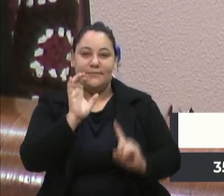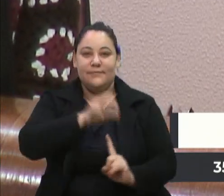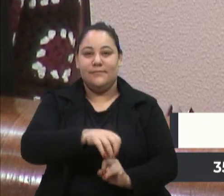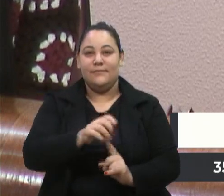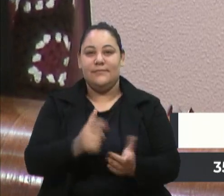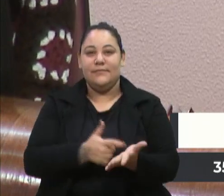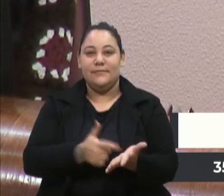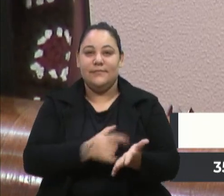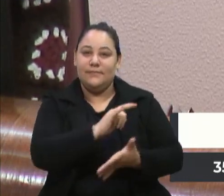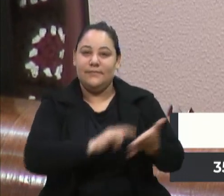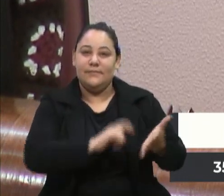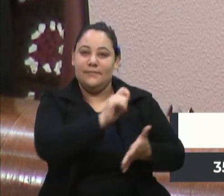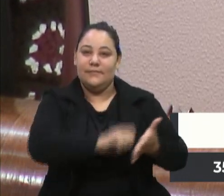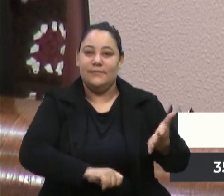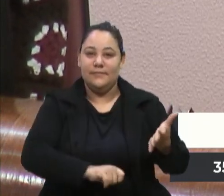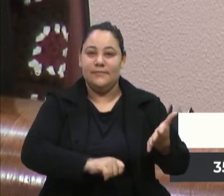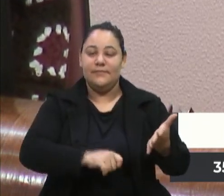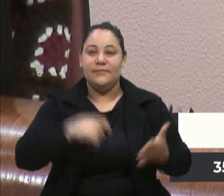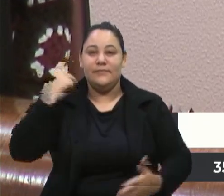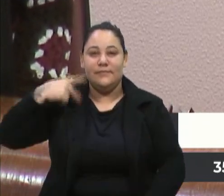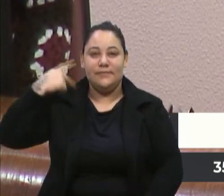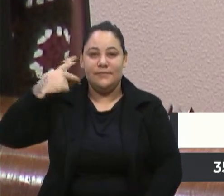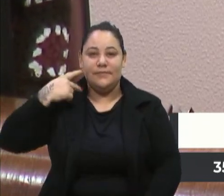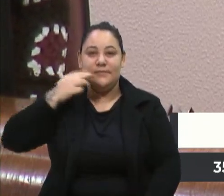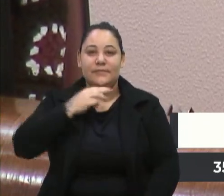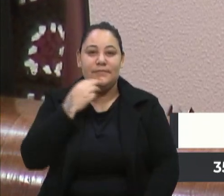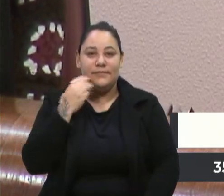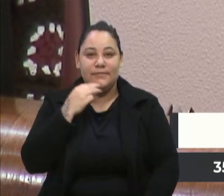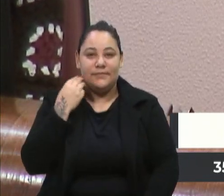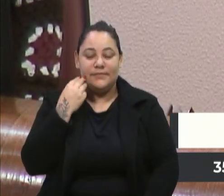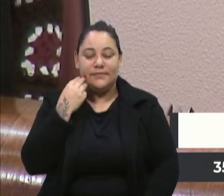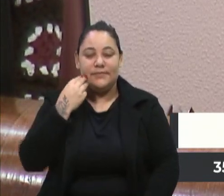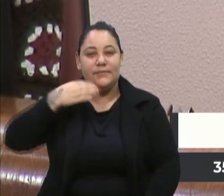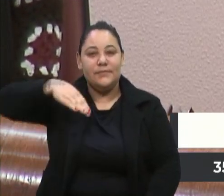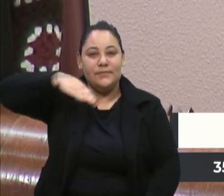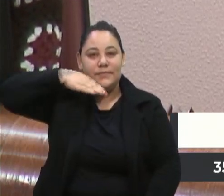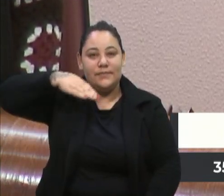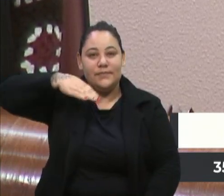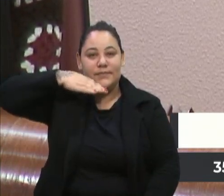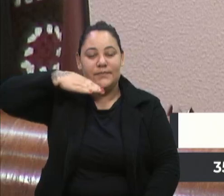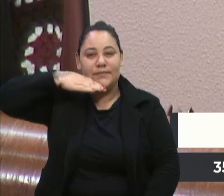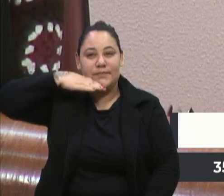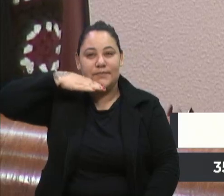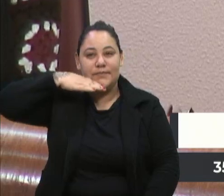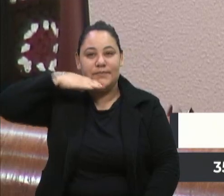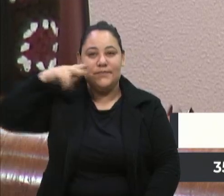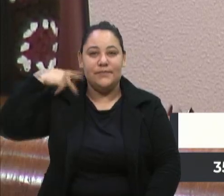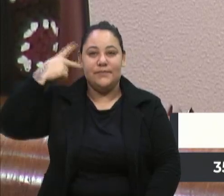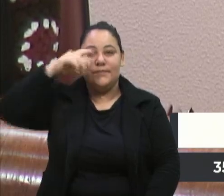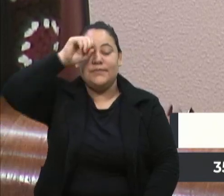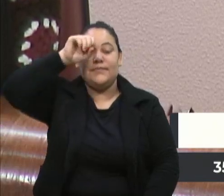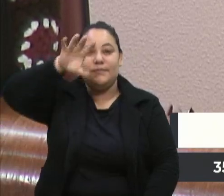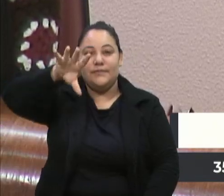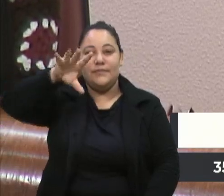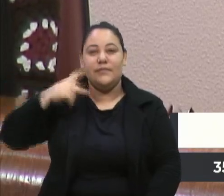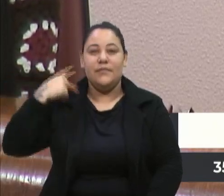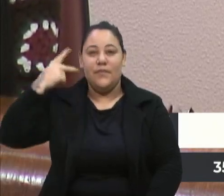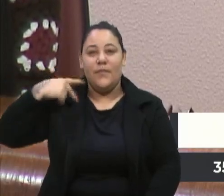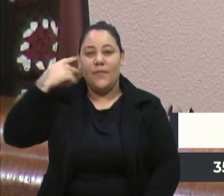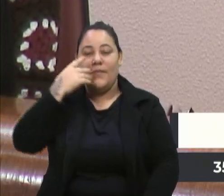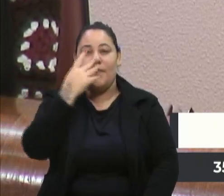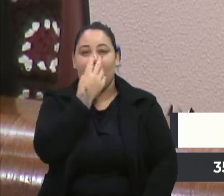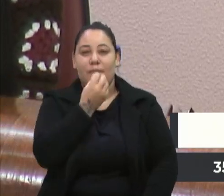O documento vem assinado pela vereadora Marisol Santos, vereador Alexandre Bortoluz, vereador Elisandro Fiuza, vereador